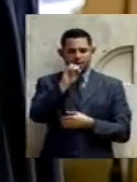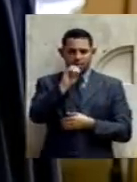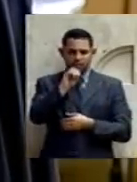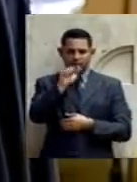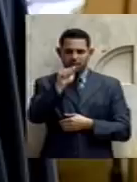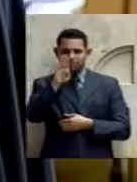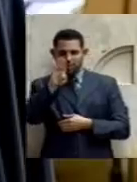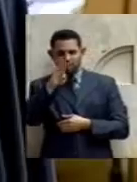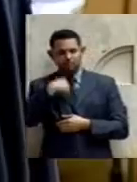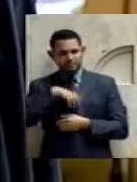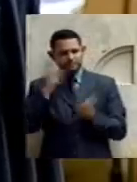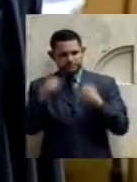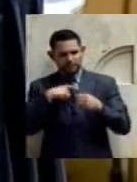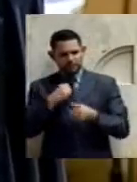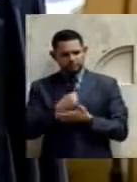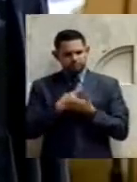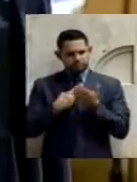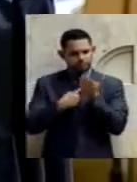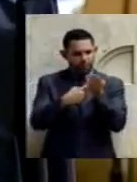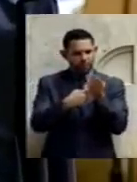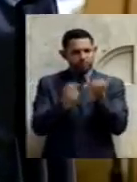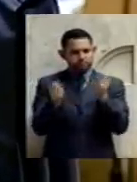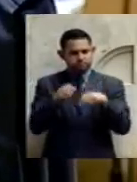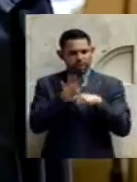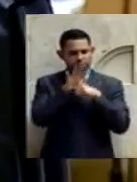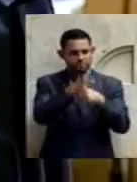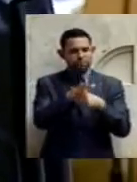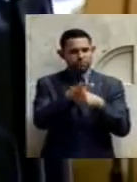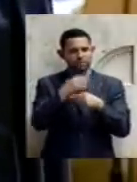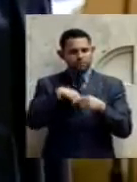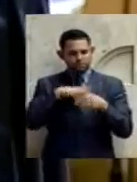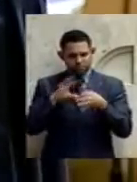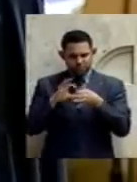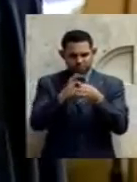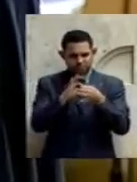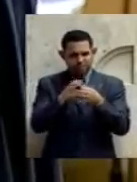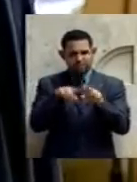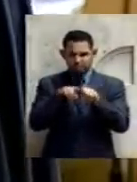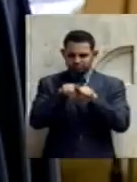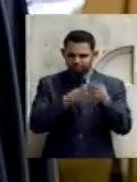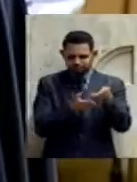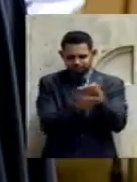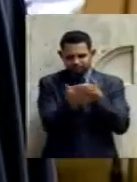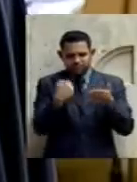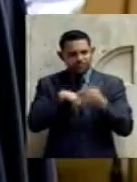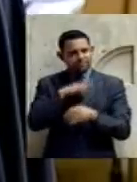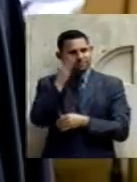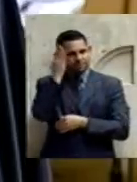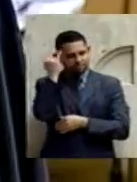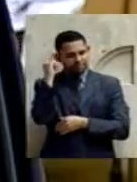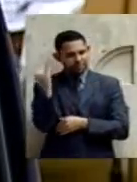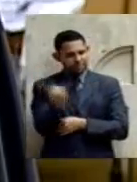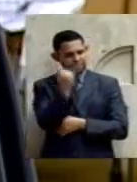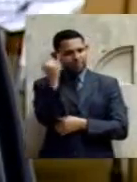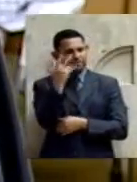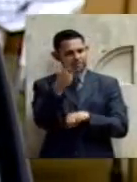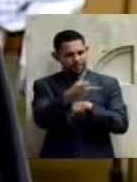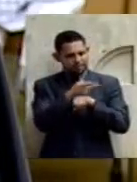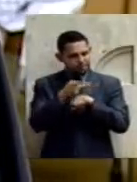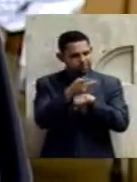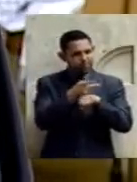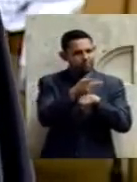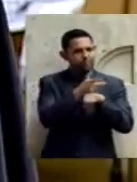Brasil. A crença na justiça, senhor presidente, nos irmana por sabermos da sua importância na busca da